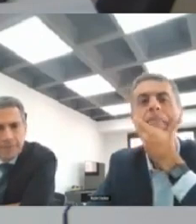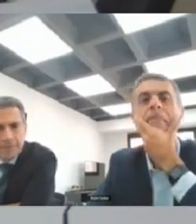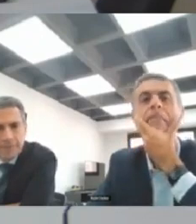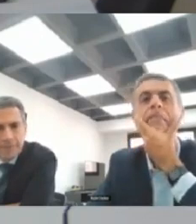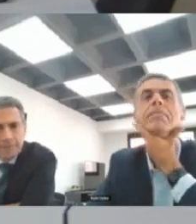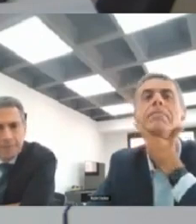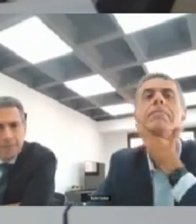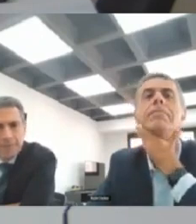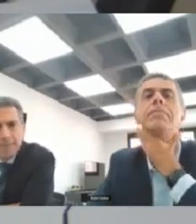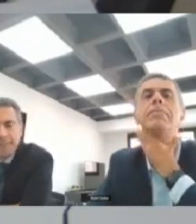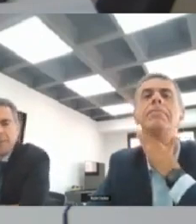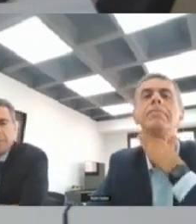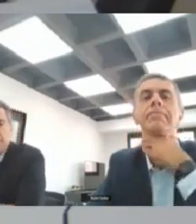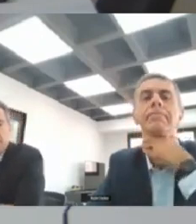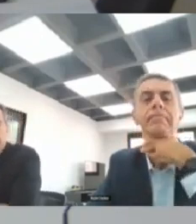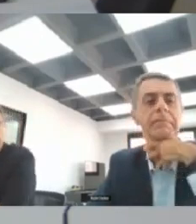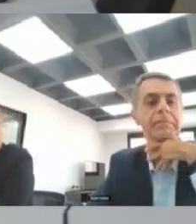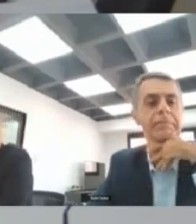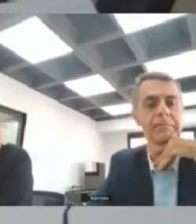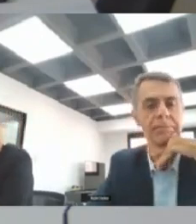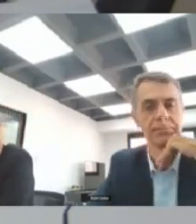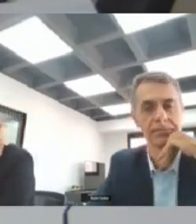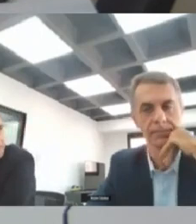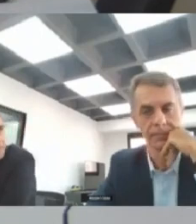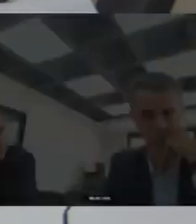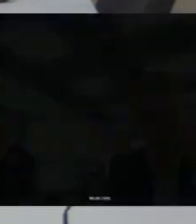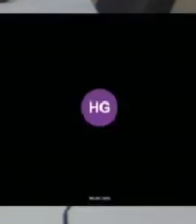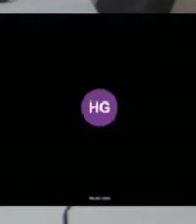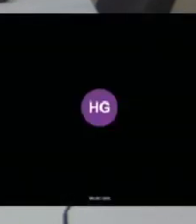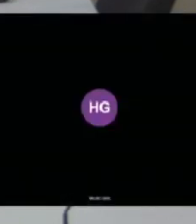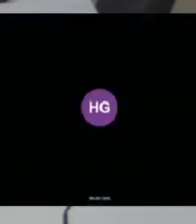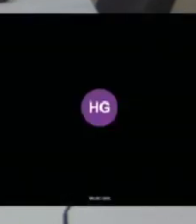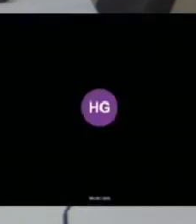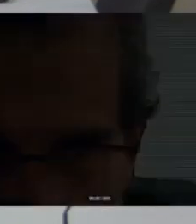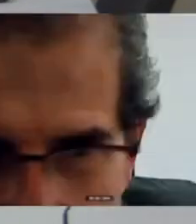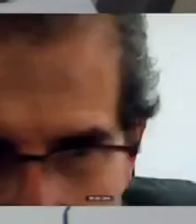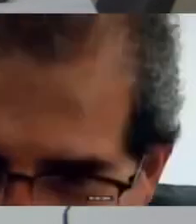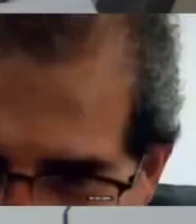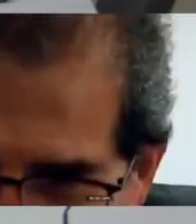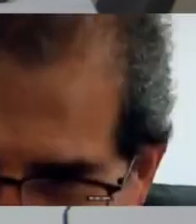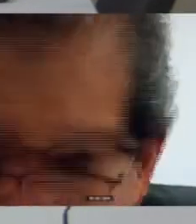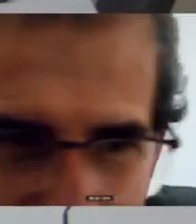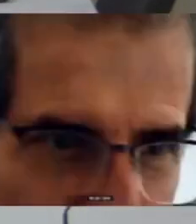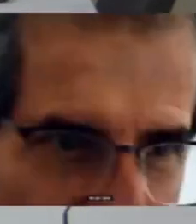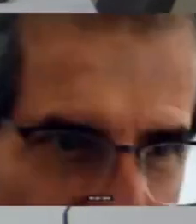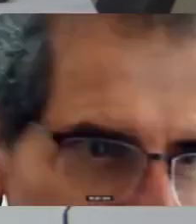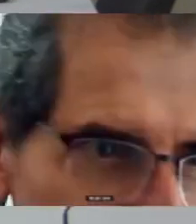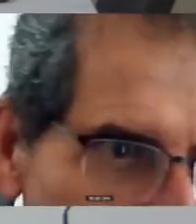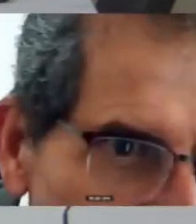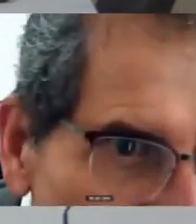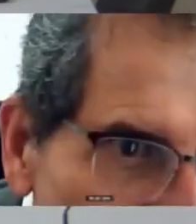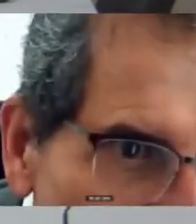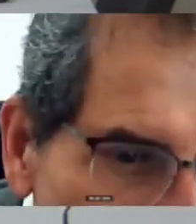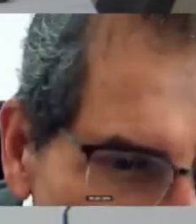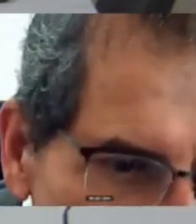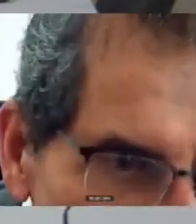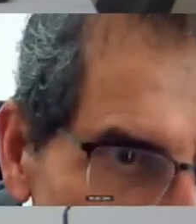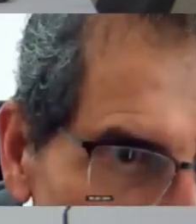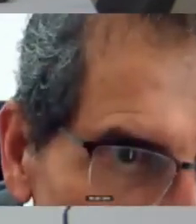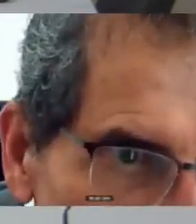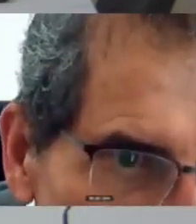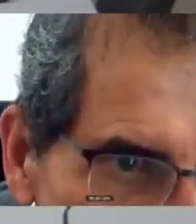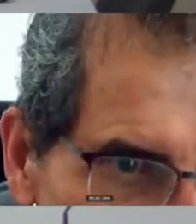Francisco. Doutor Hércules, eu não sei se ele está nos escutando. Estou sim. Sim? Então, ok. Também está